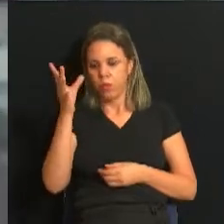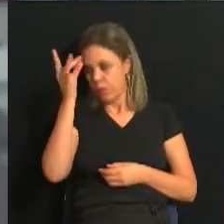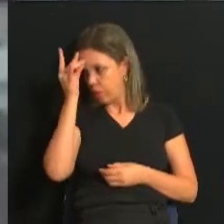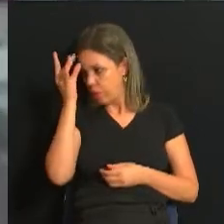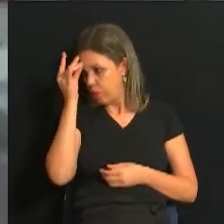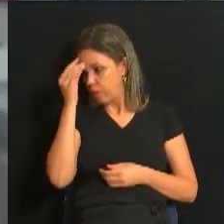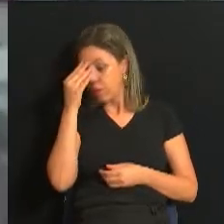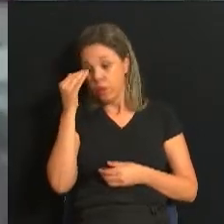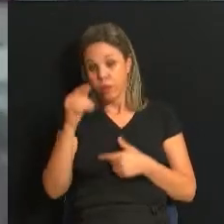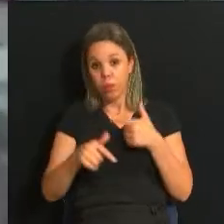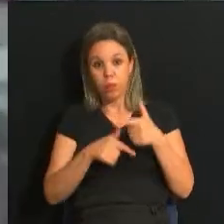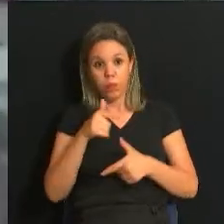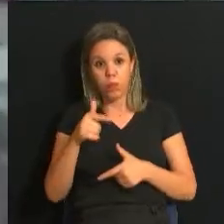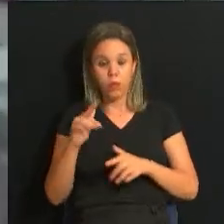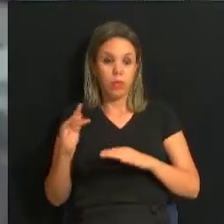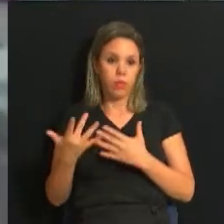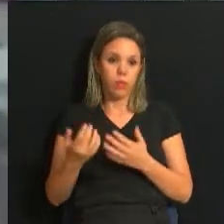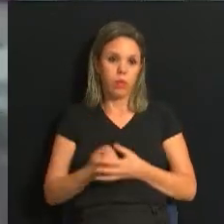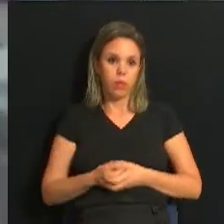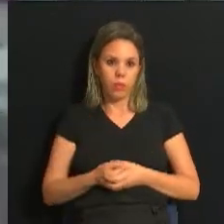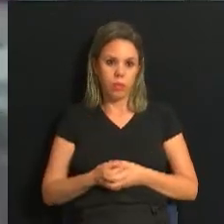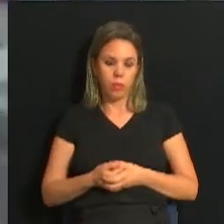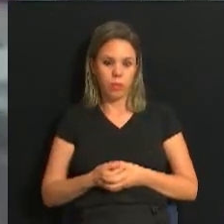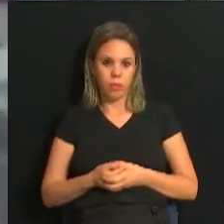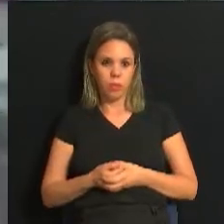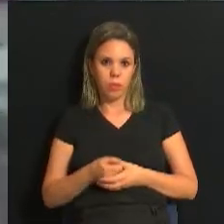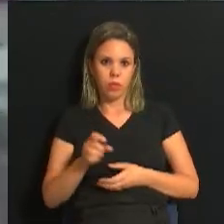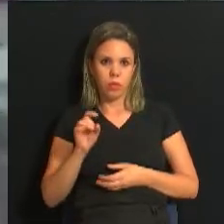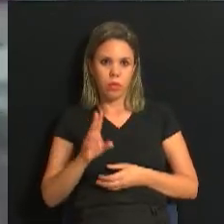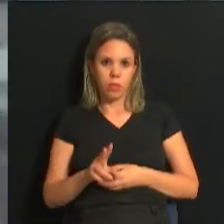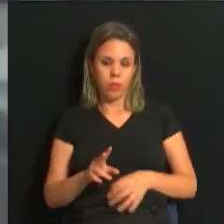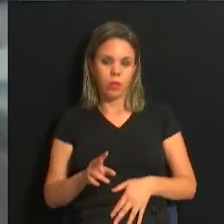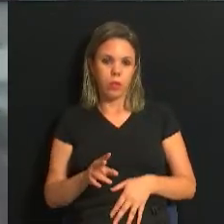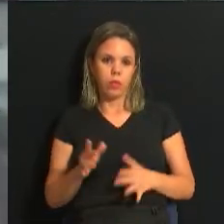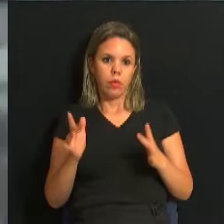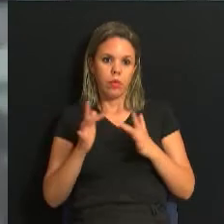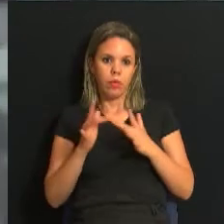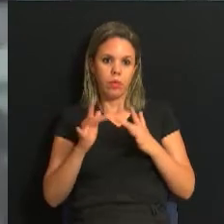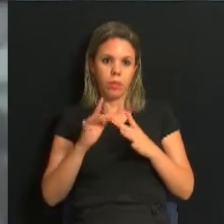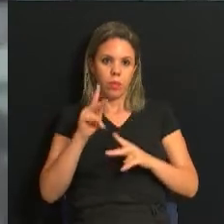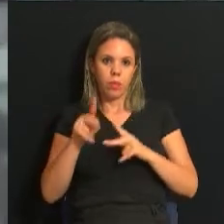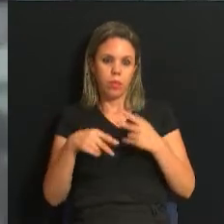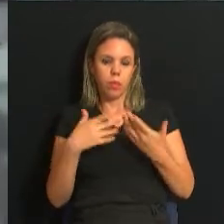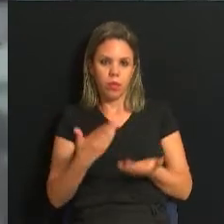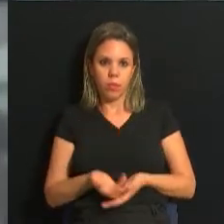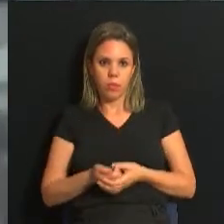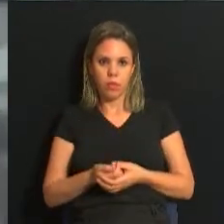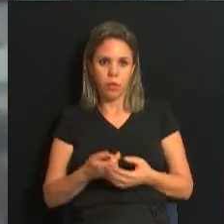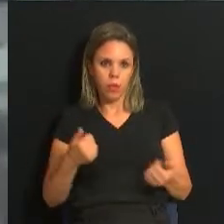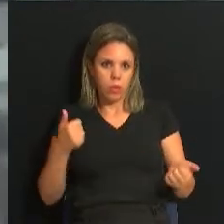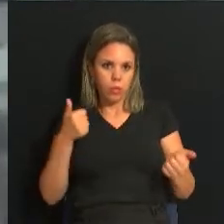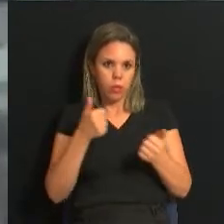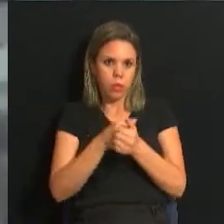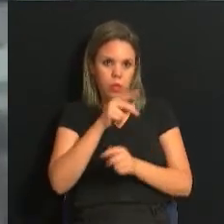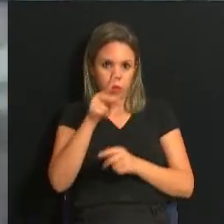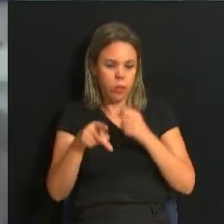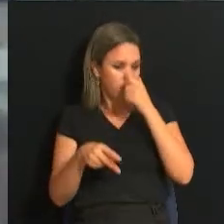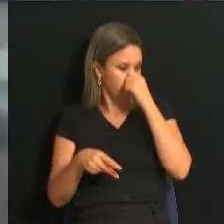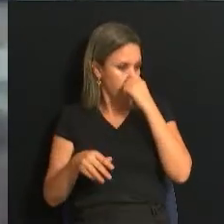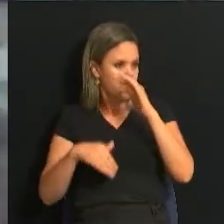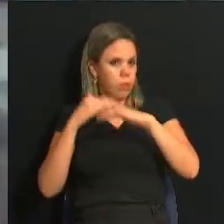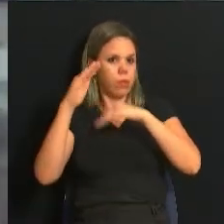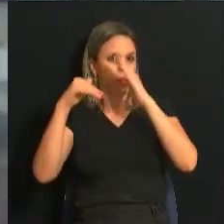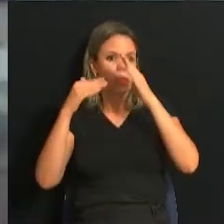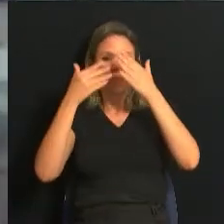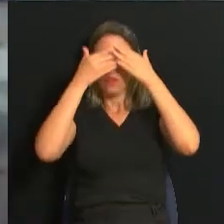a trabalhar com a rede social. A rede social, ela serve para conectar as pessoas, ela serve para aproximar as pessoas, para desenvolver